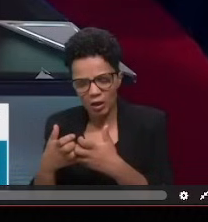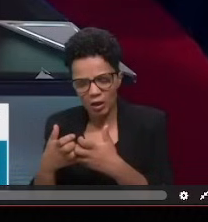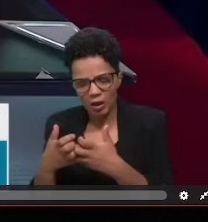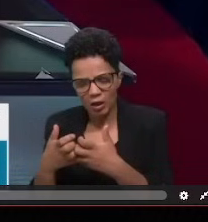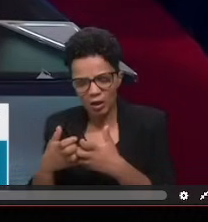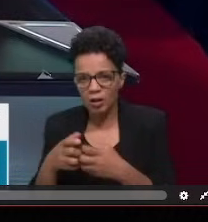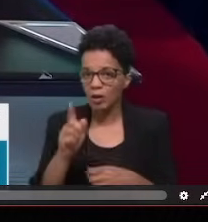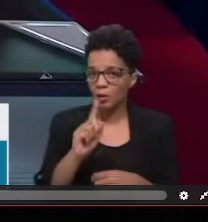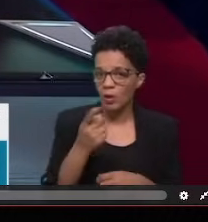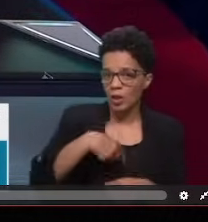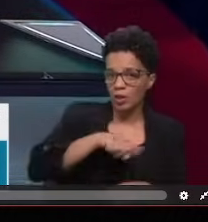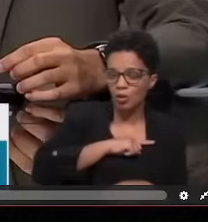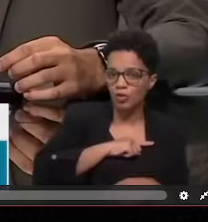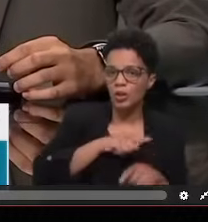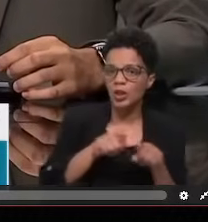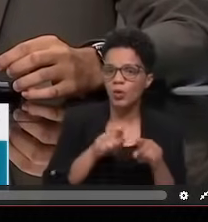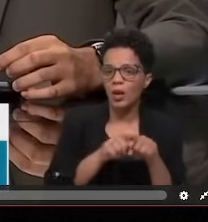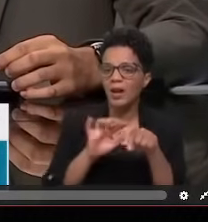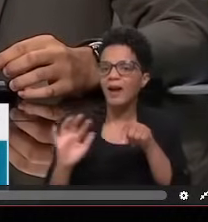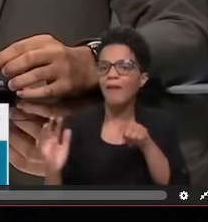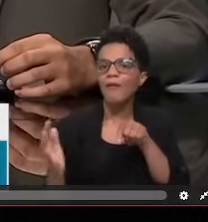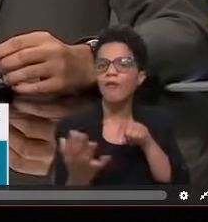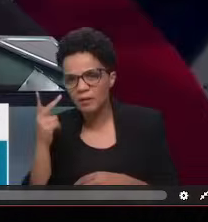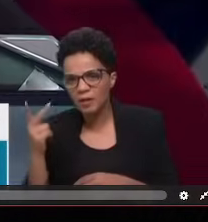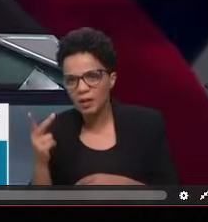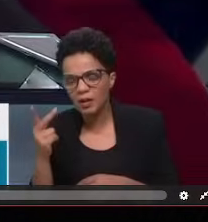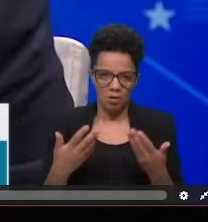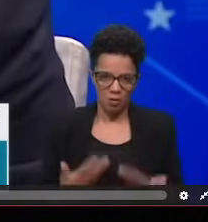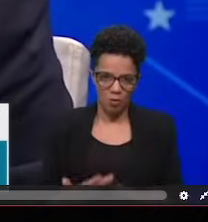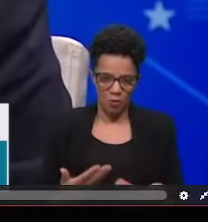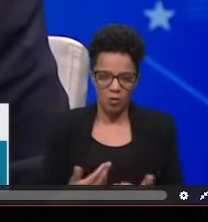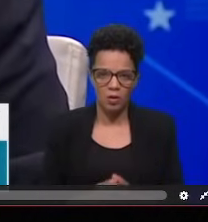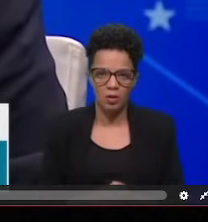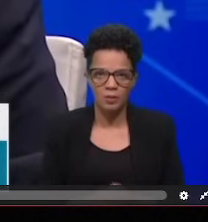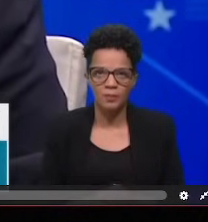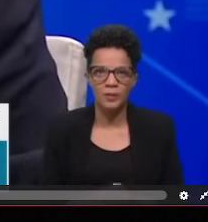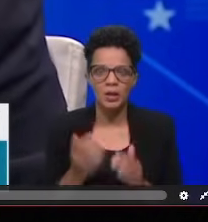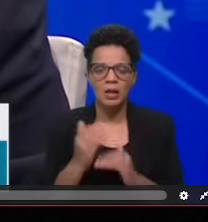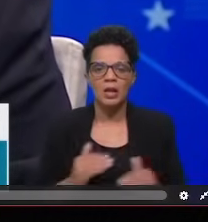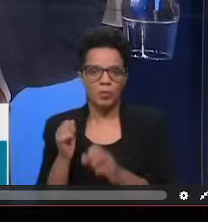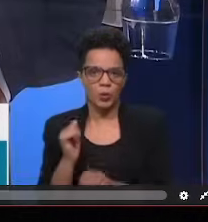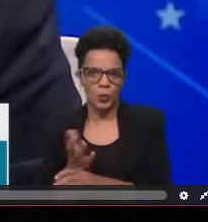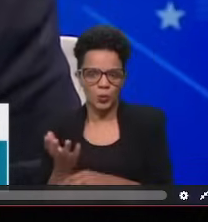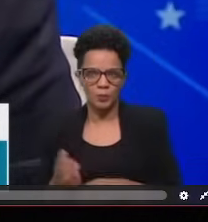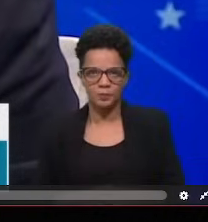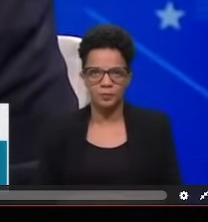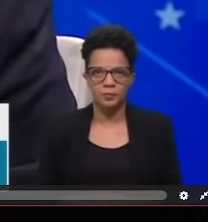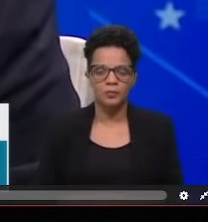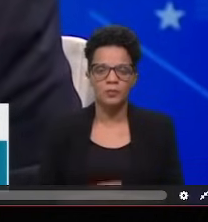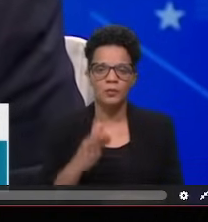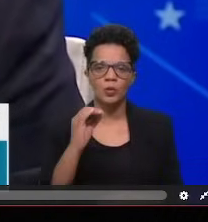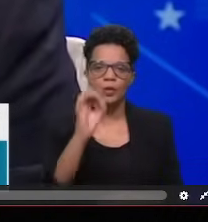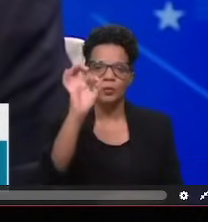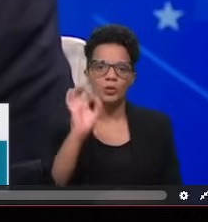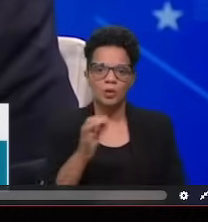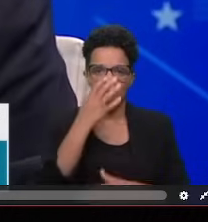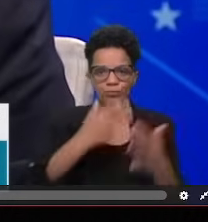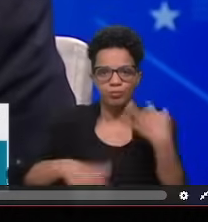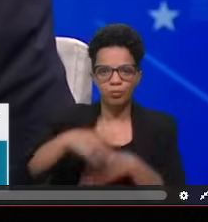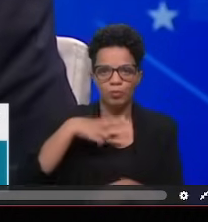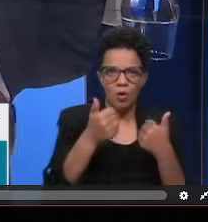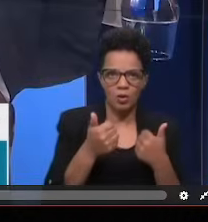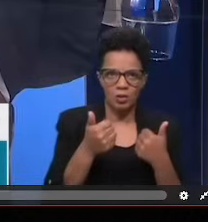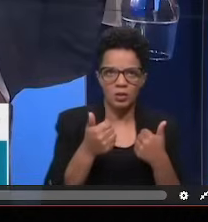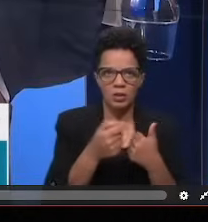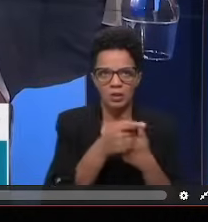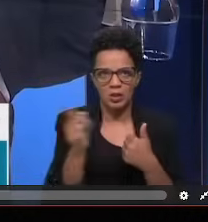apontou-lhe uma coisa que ele não disse pode ter certeza acho que alguém agora nvel de pobreza diz 30% da população portuguesa